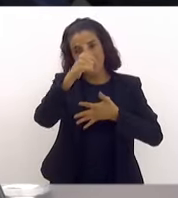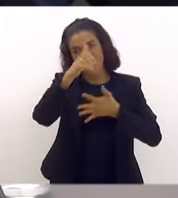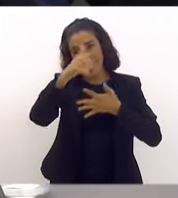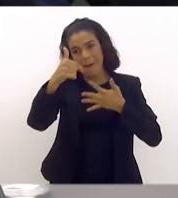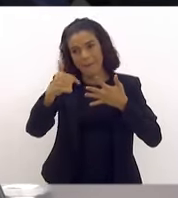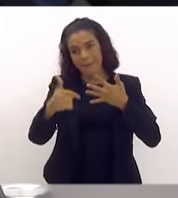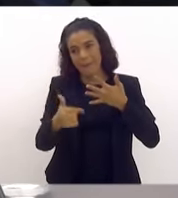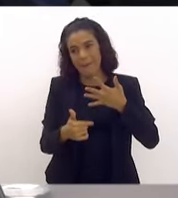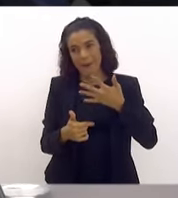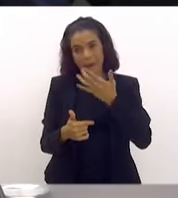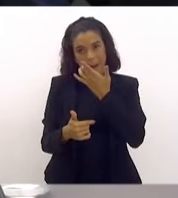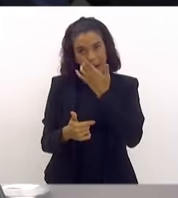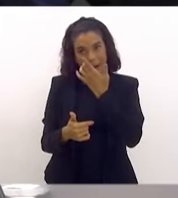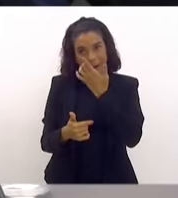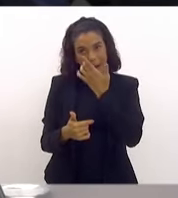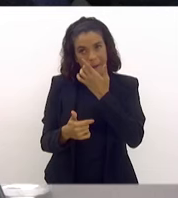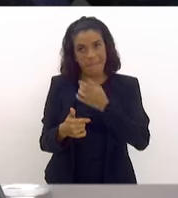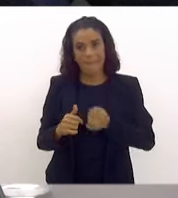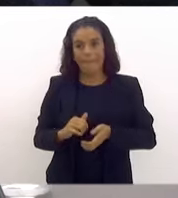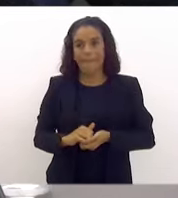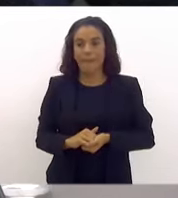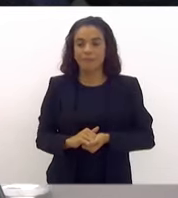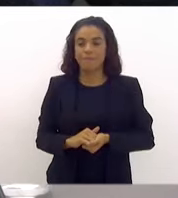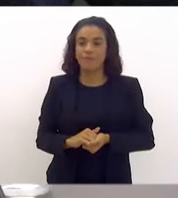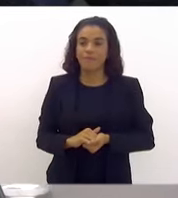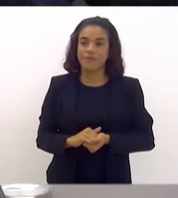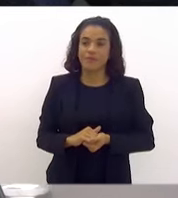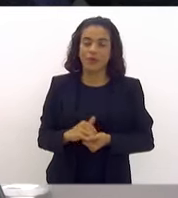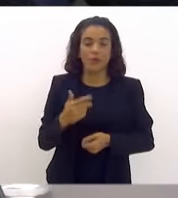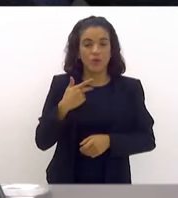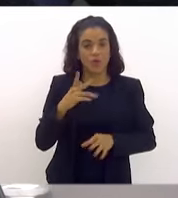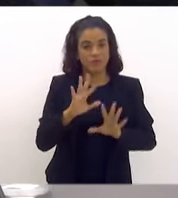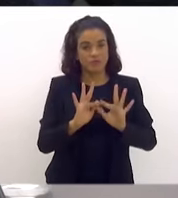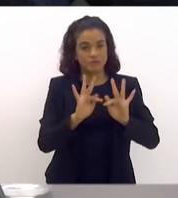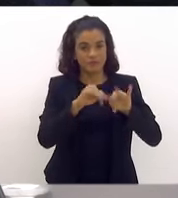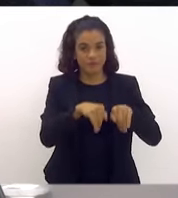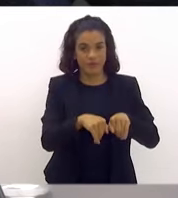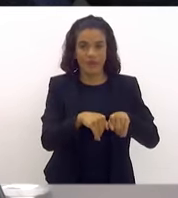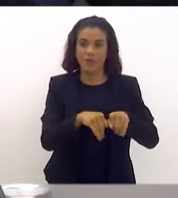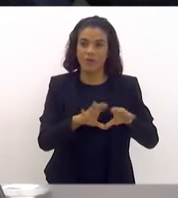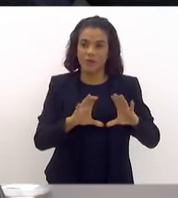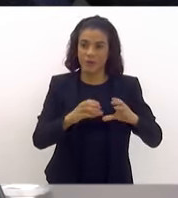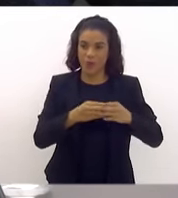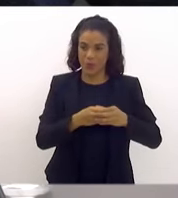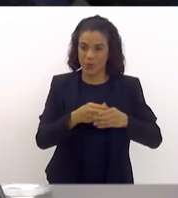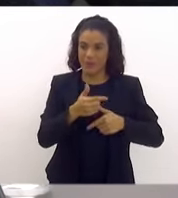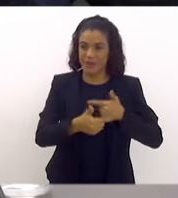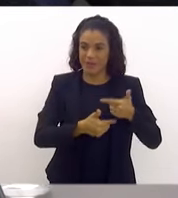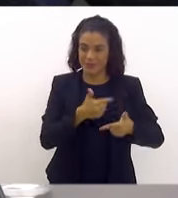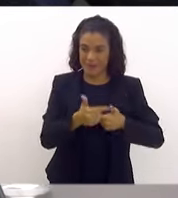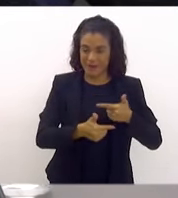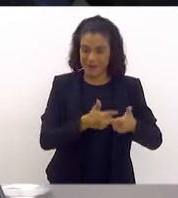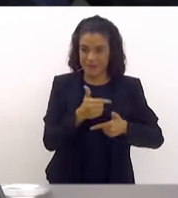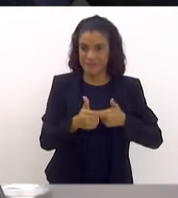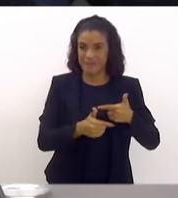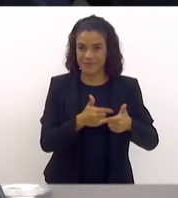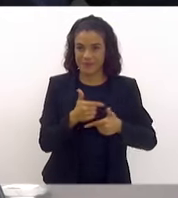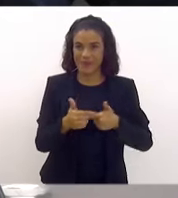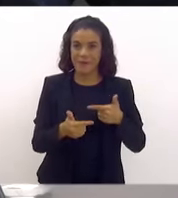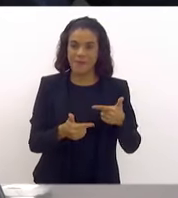para falar Doutora a gente depois certamente quando nós concluí o nosso grupo de trabalho nós